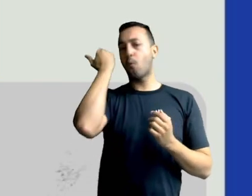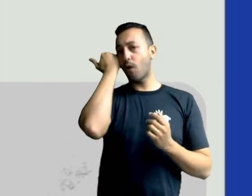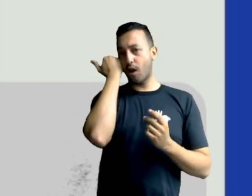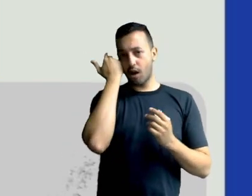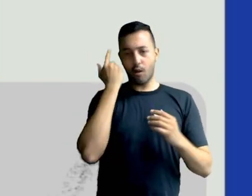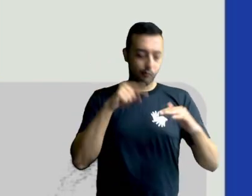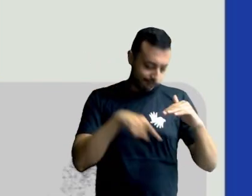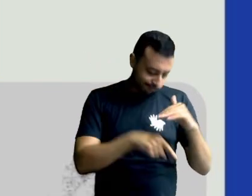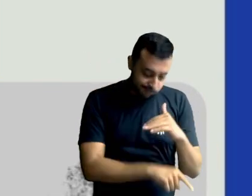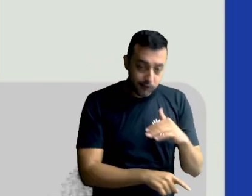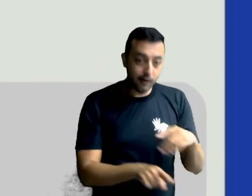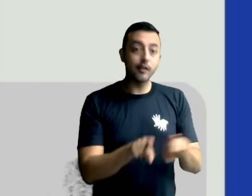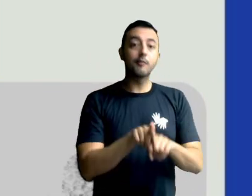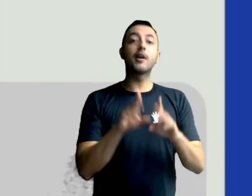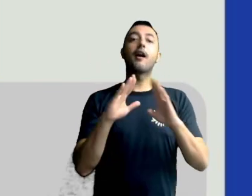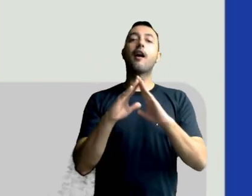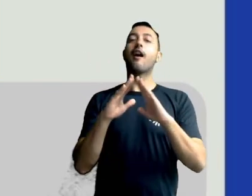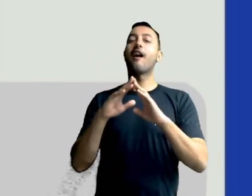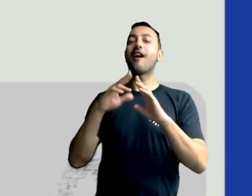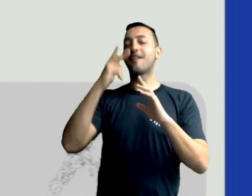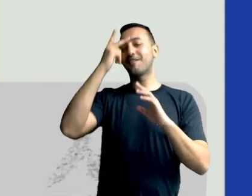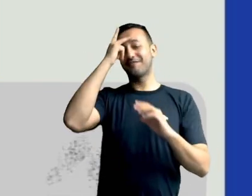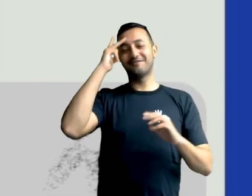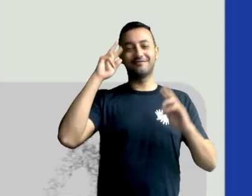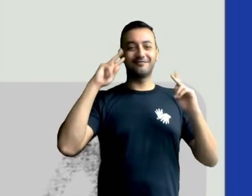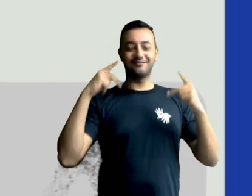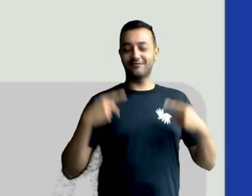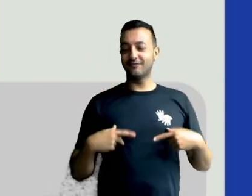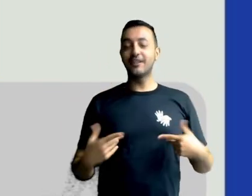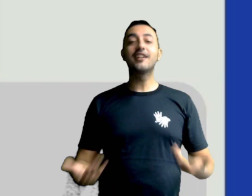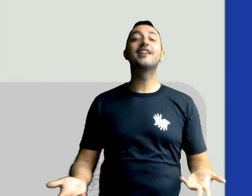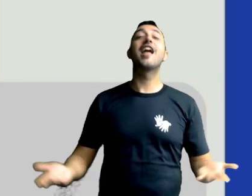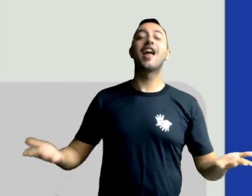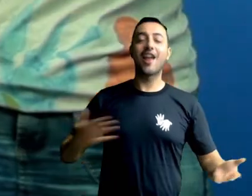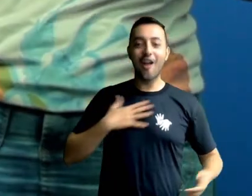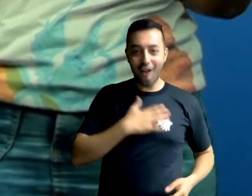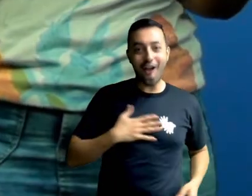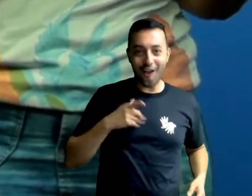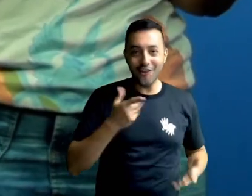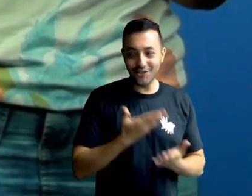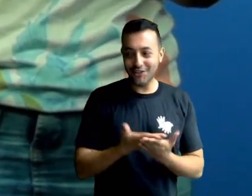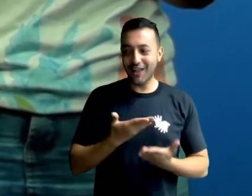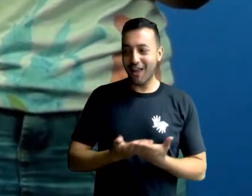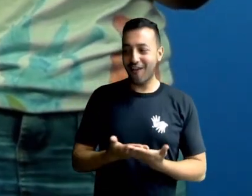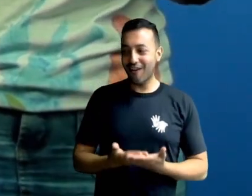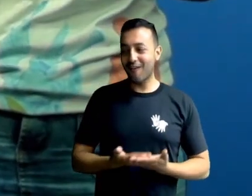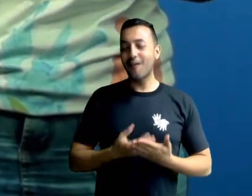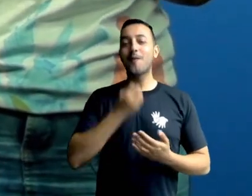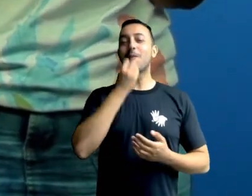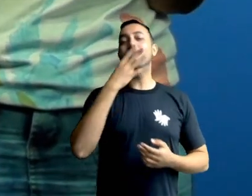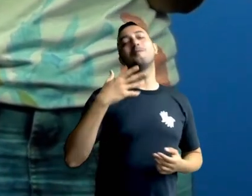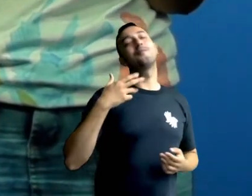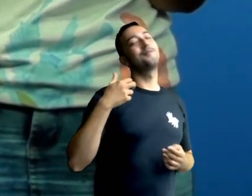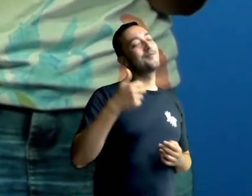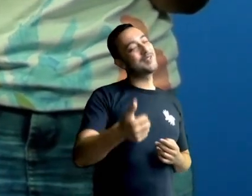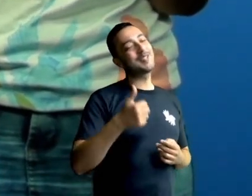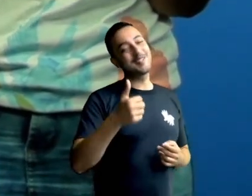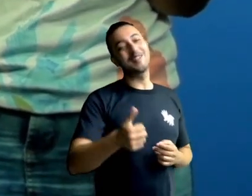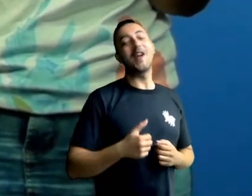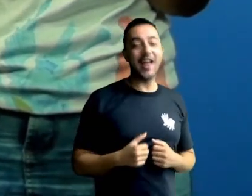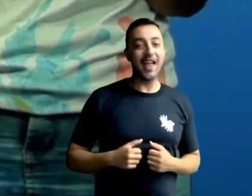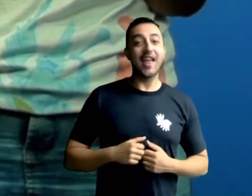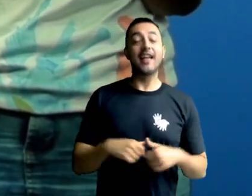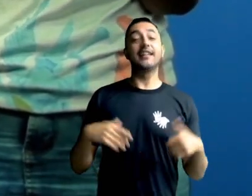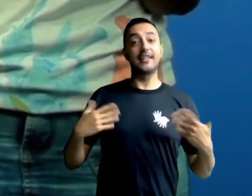coelhos, e as casas para os seres humanos. E aí, pessoal, gostaram da nossa aula? Boa,